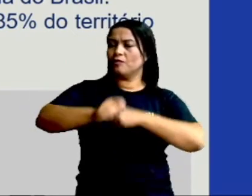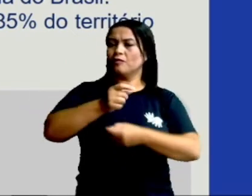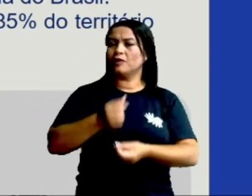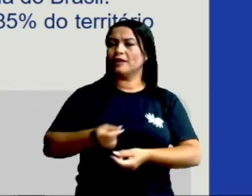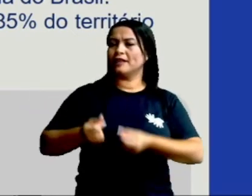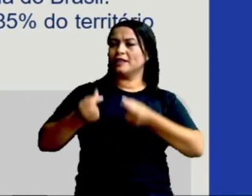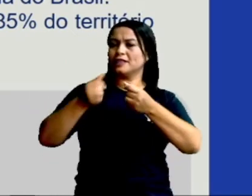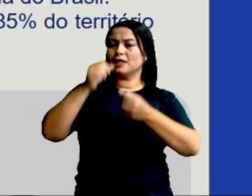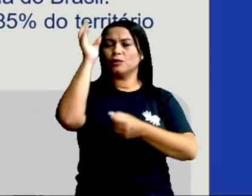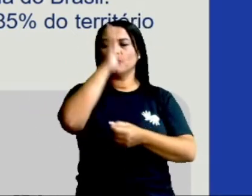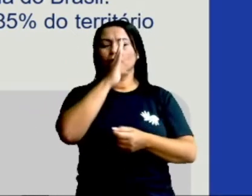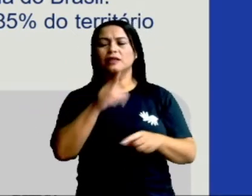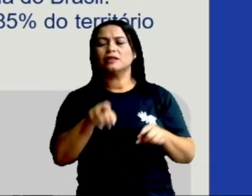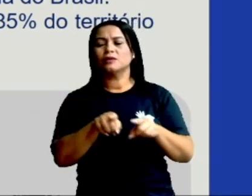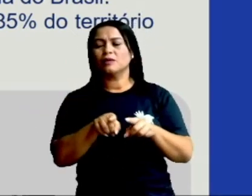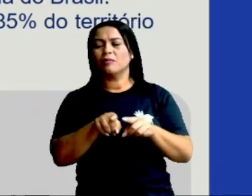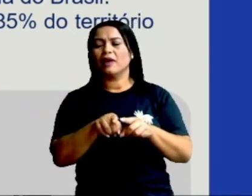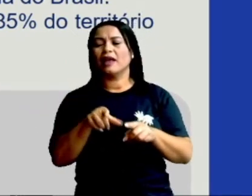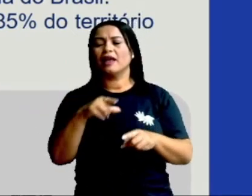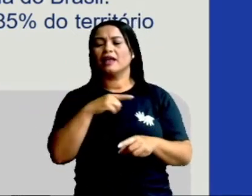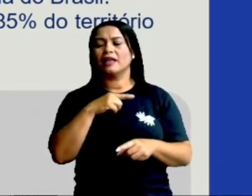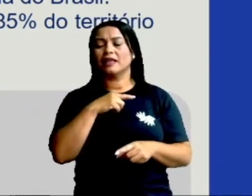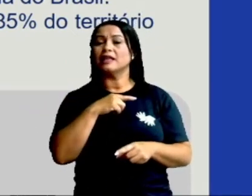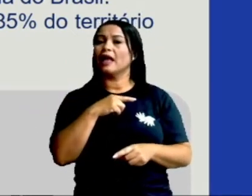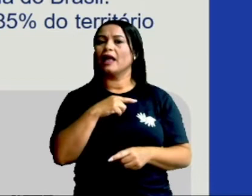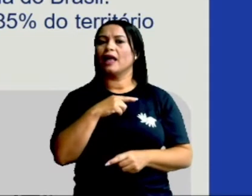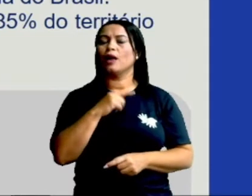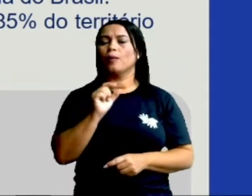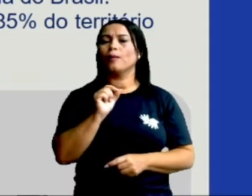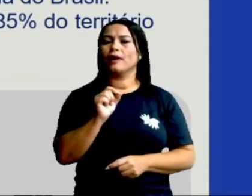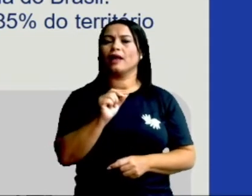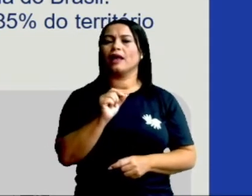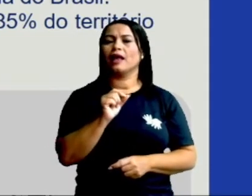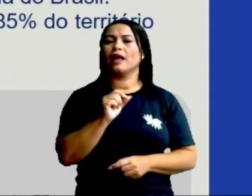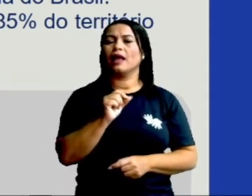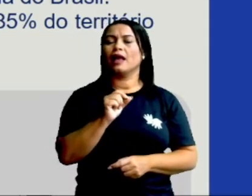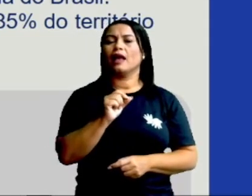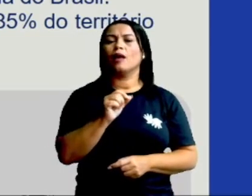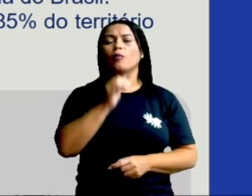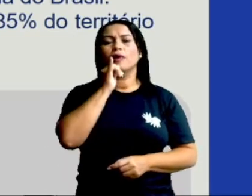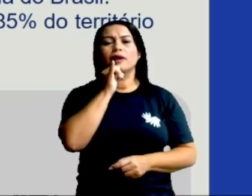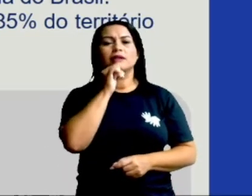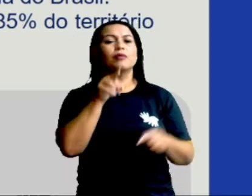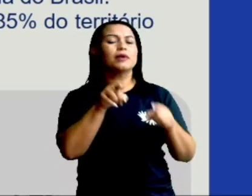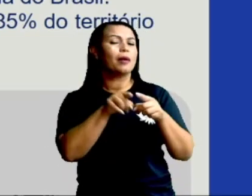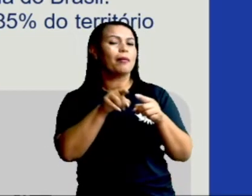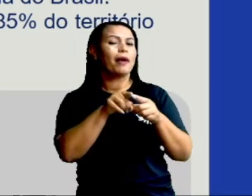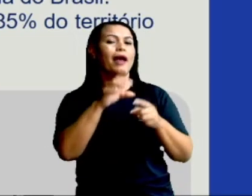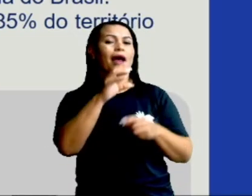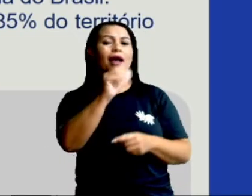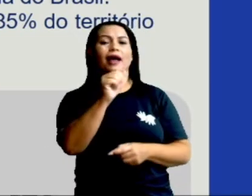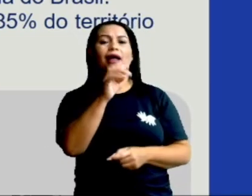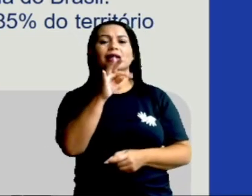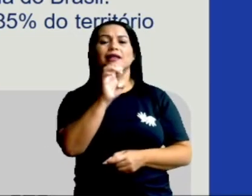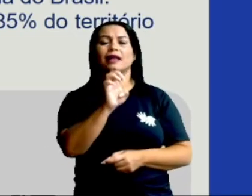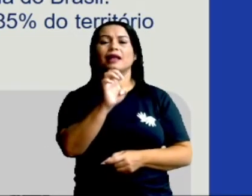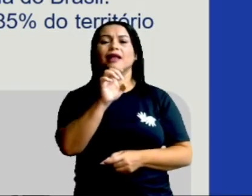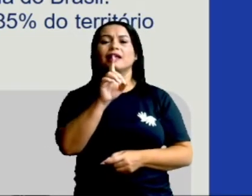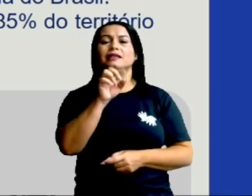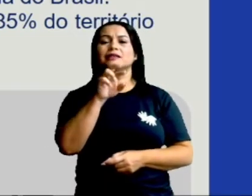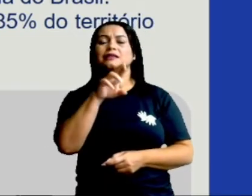e alberga ou seja um tem né É difícil icônicos como a Catedral neogótica